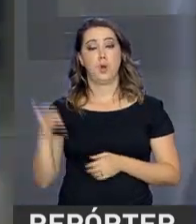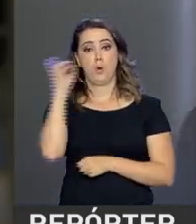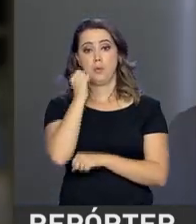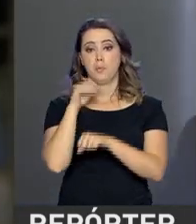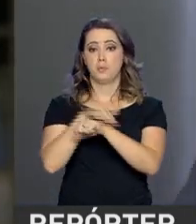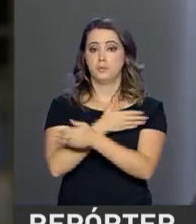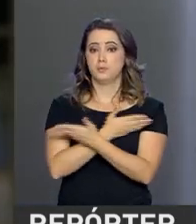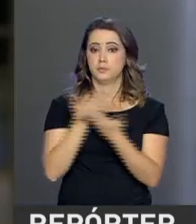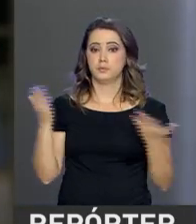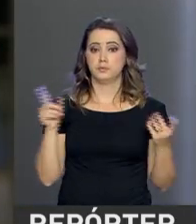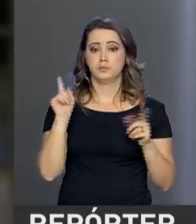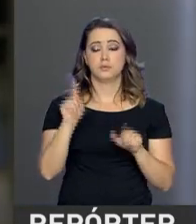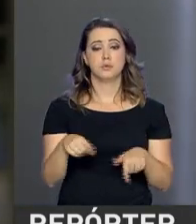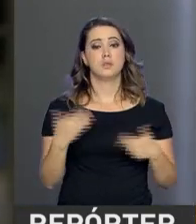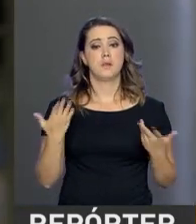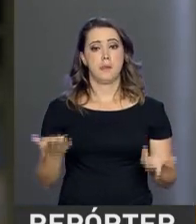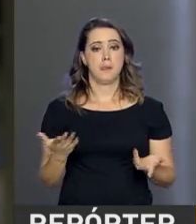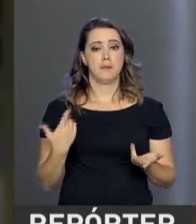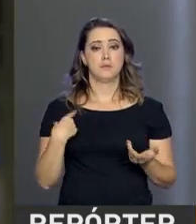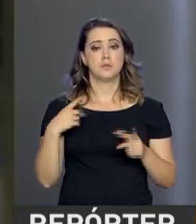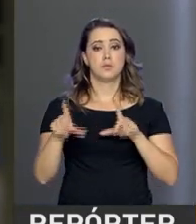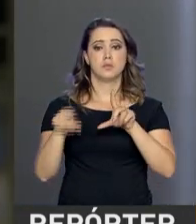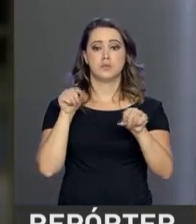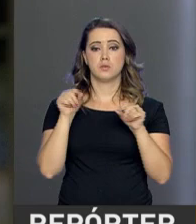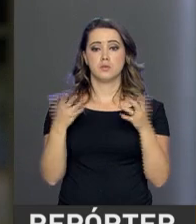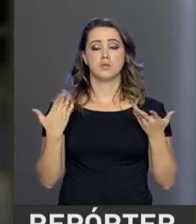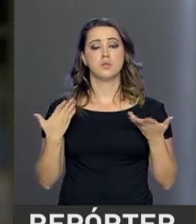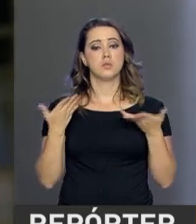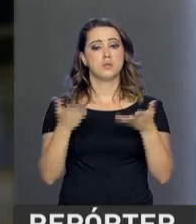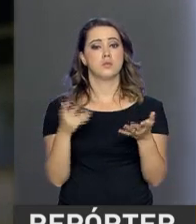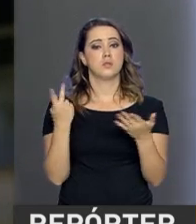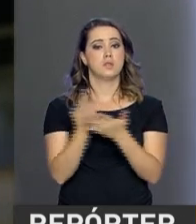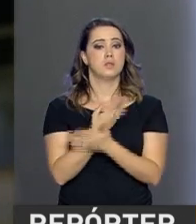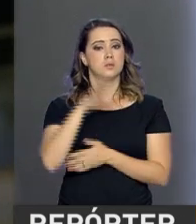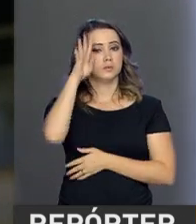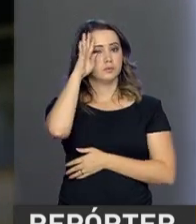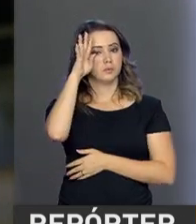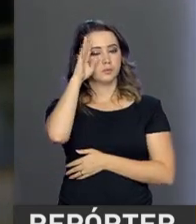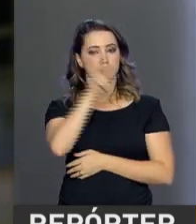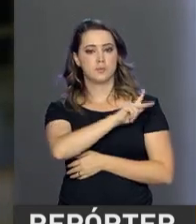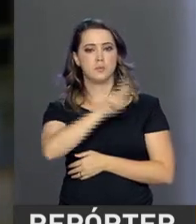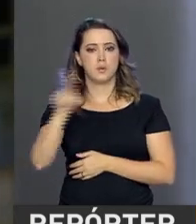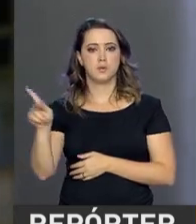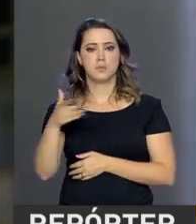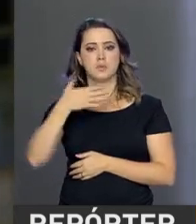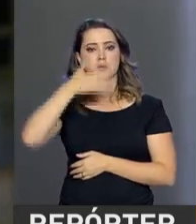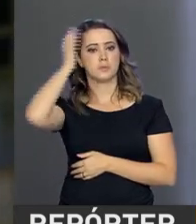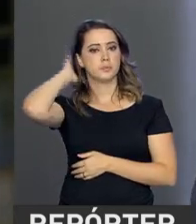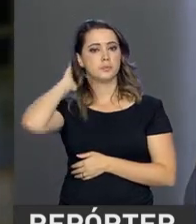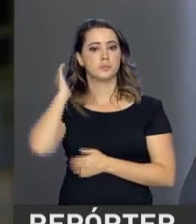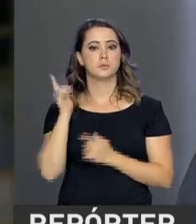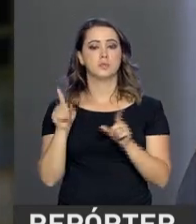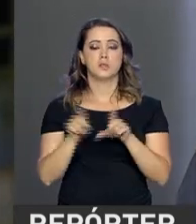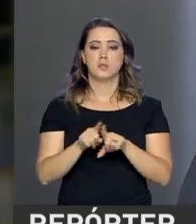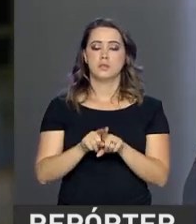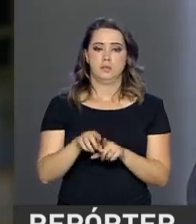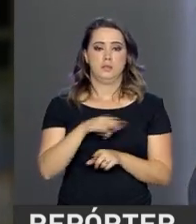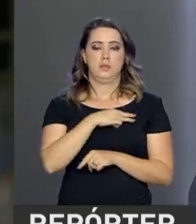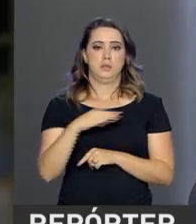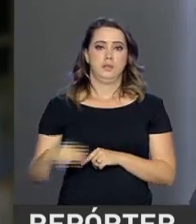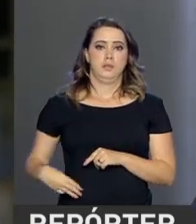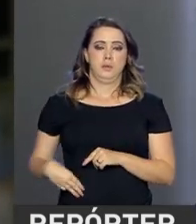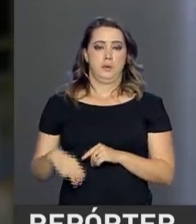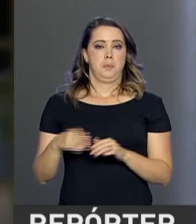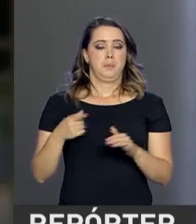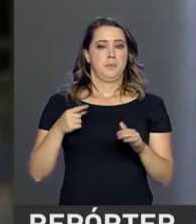você boa noite a todos é isso roberto essas indicações foram feitas então nesta quarta-feira pelo presidente michel temer e pelo ministro de minas e